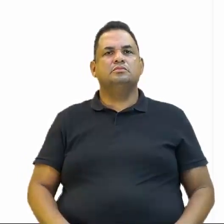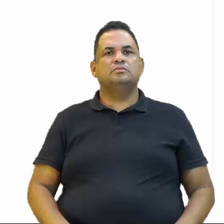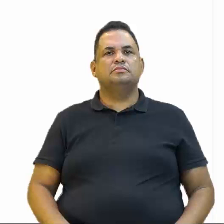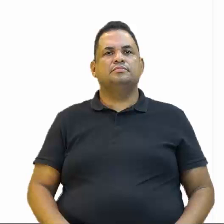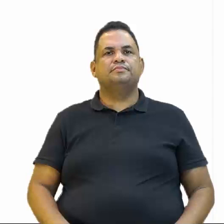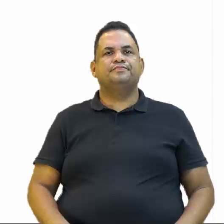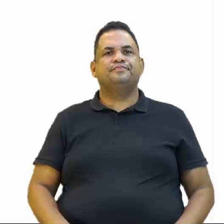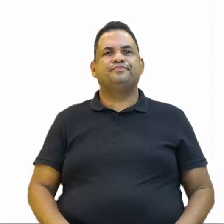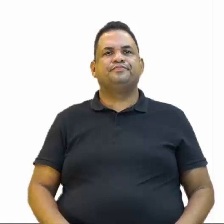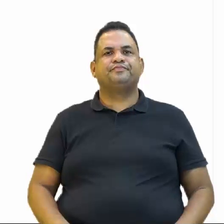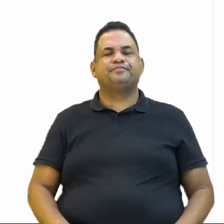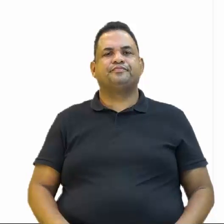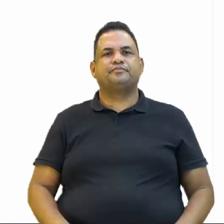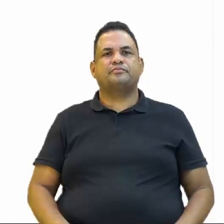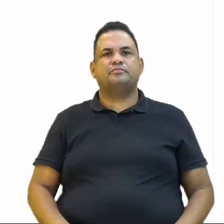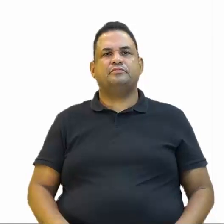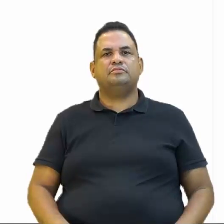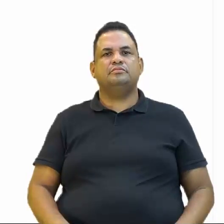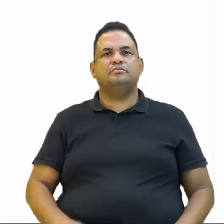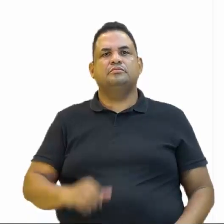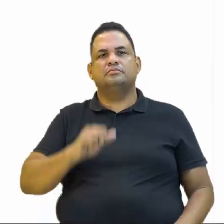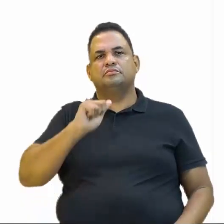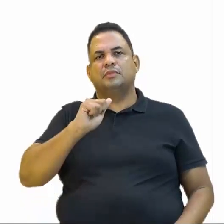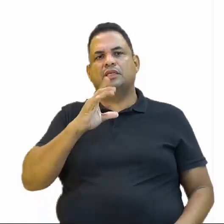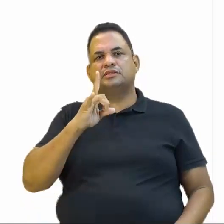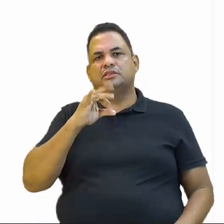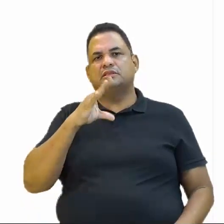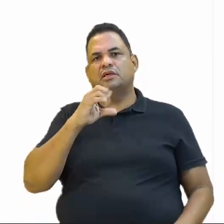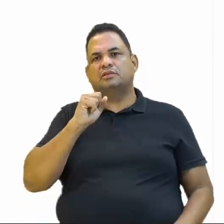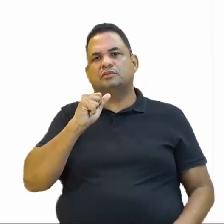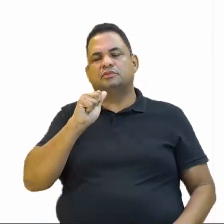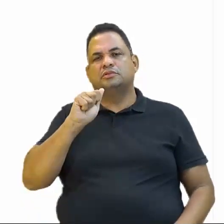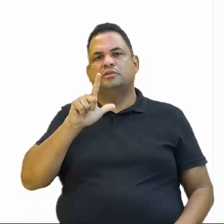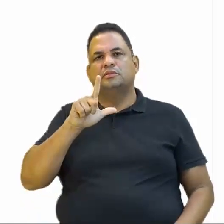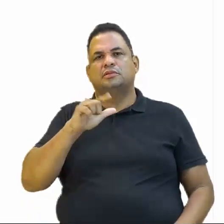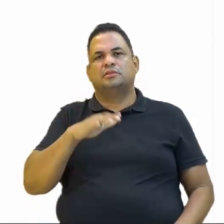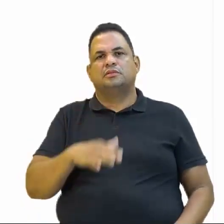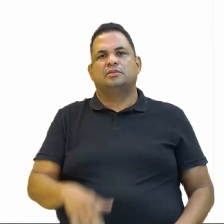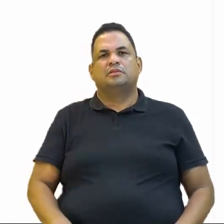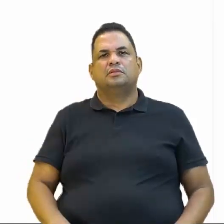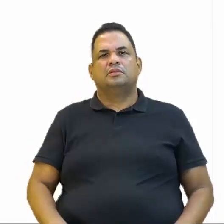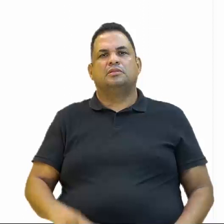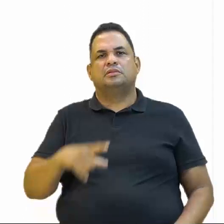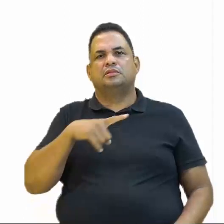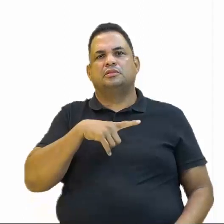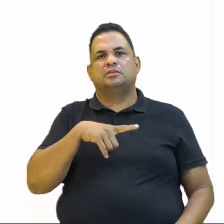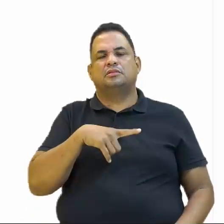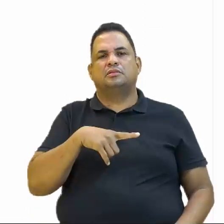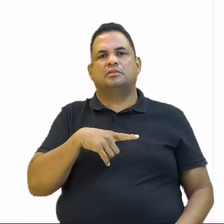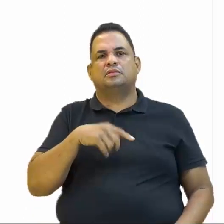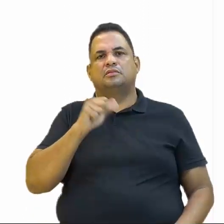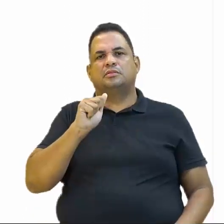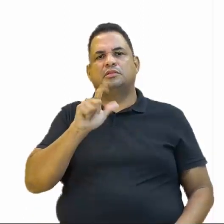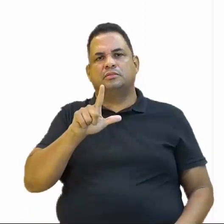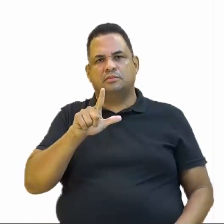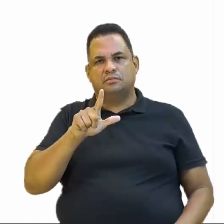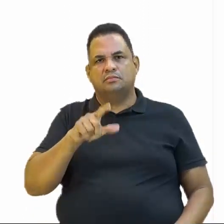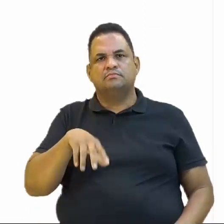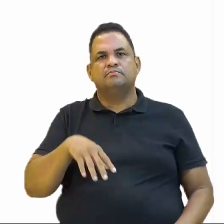químicos. Olha o acetato de alumínio. O acetato de alumínio, nós temos